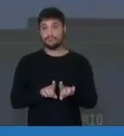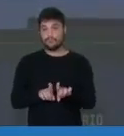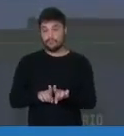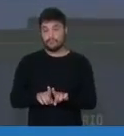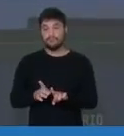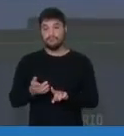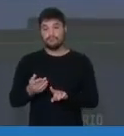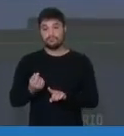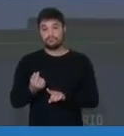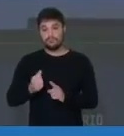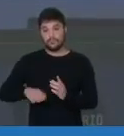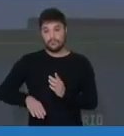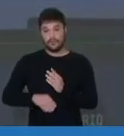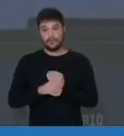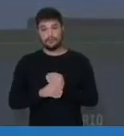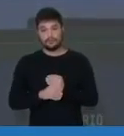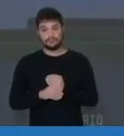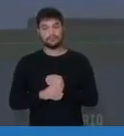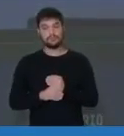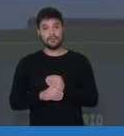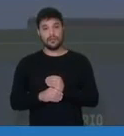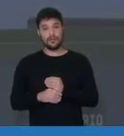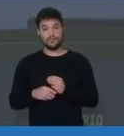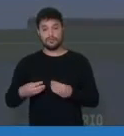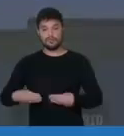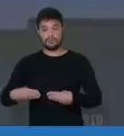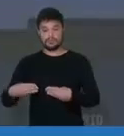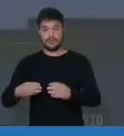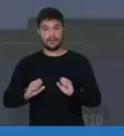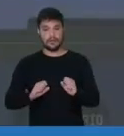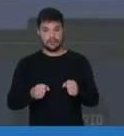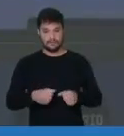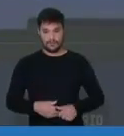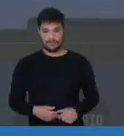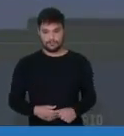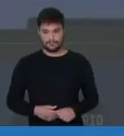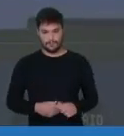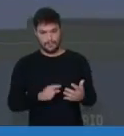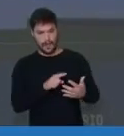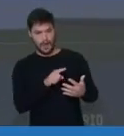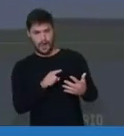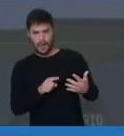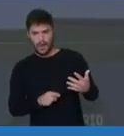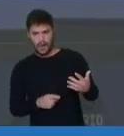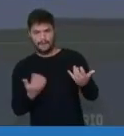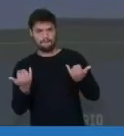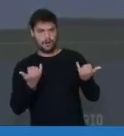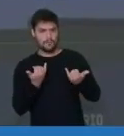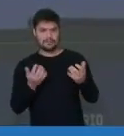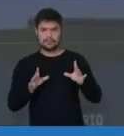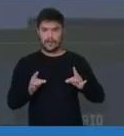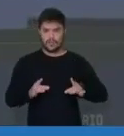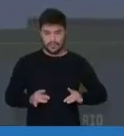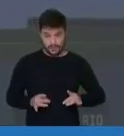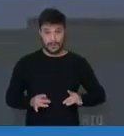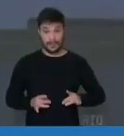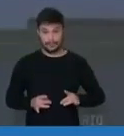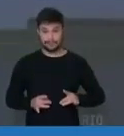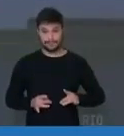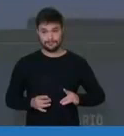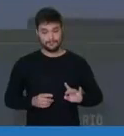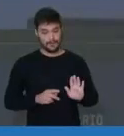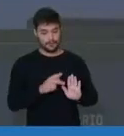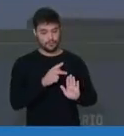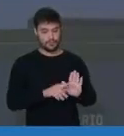um crédito suplementar para o Ministério da Defesa. Todas essas informações, detalhes sobre esses projetos de